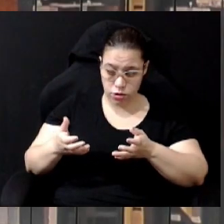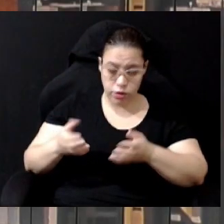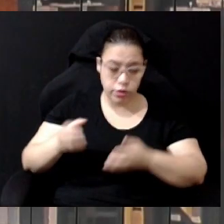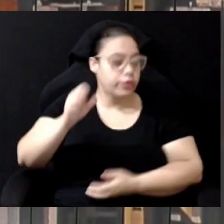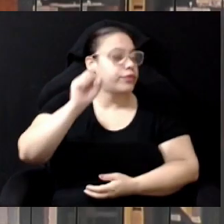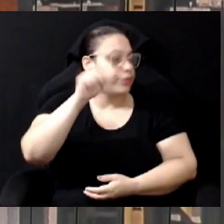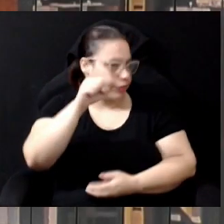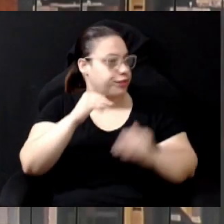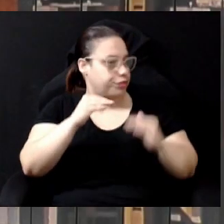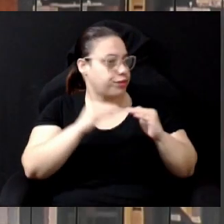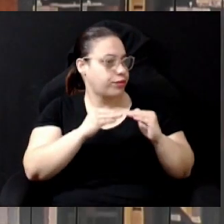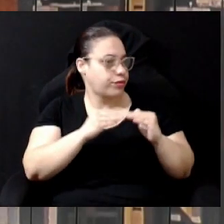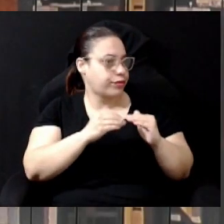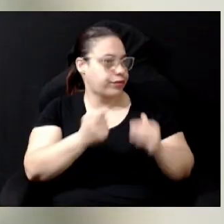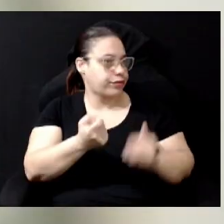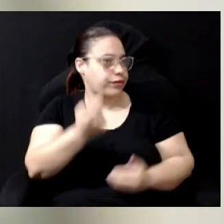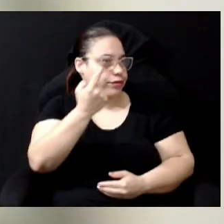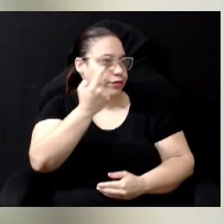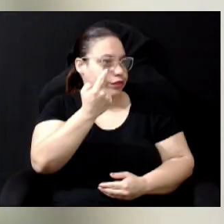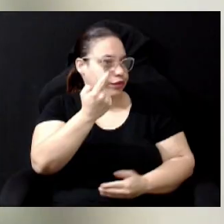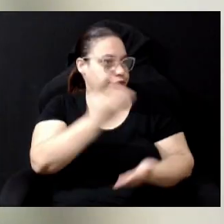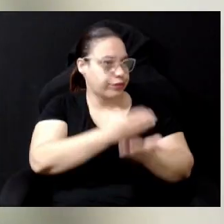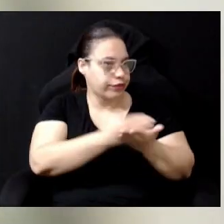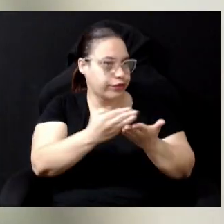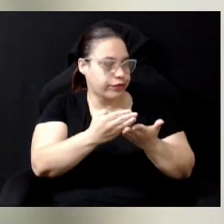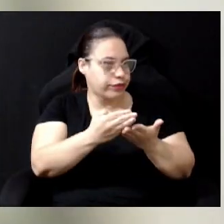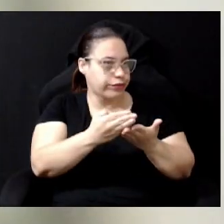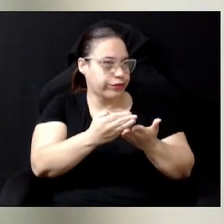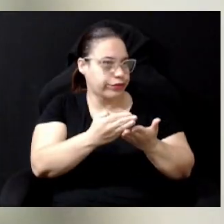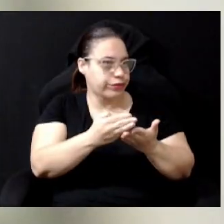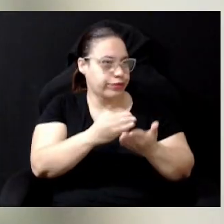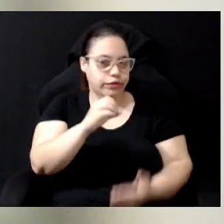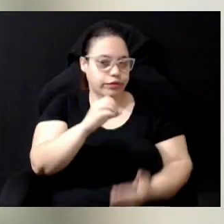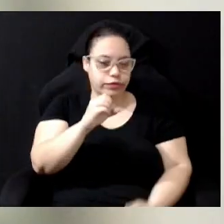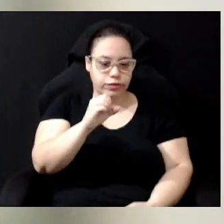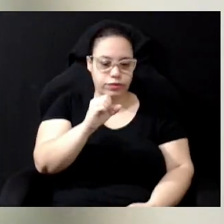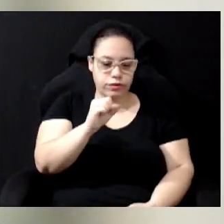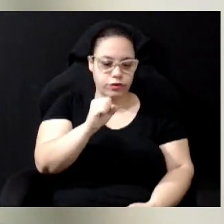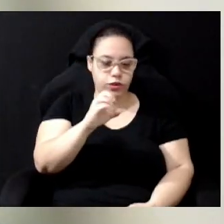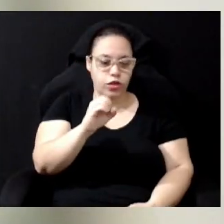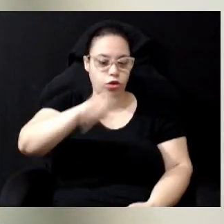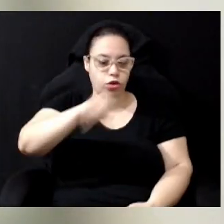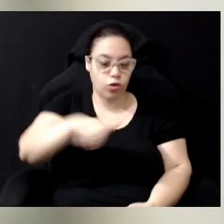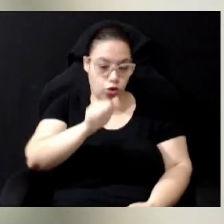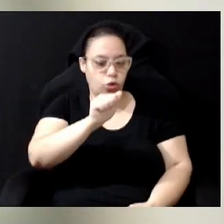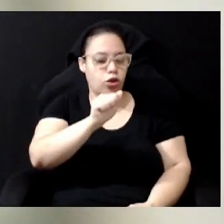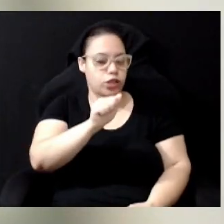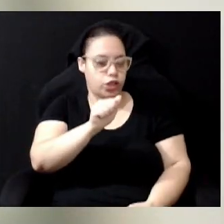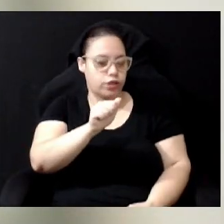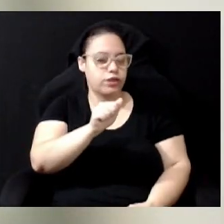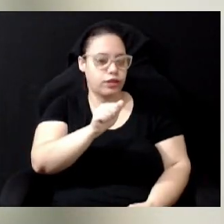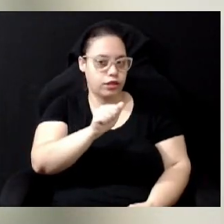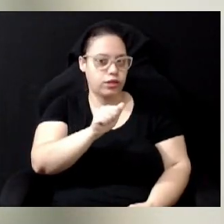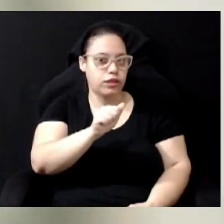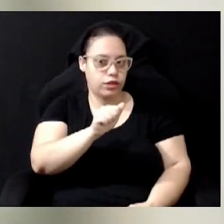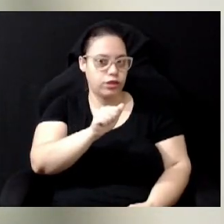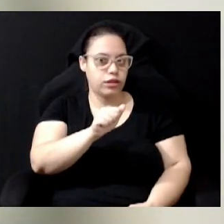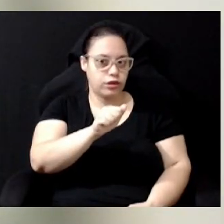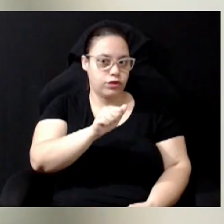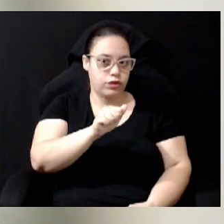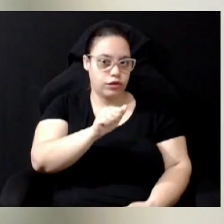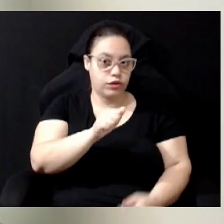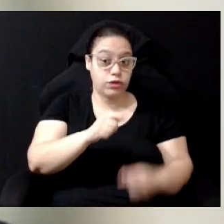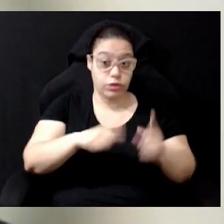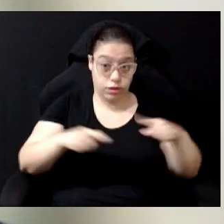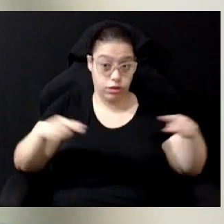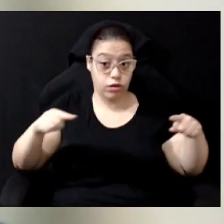Então, exatamente. A primeira iniciativa foi com soja, né, pela importância da cultura para o país e também porque os derivados